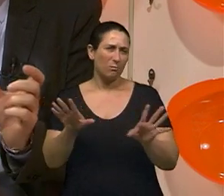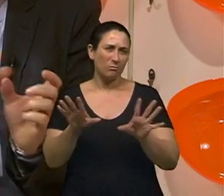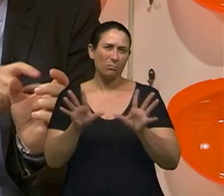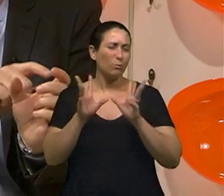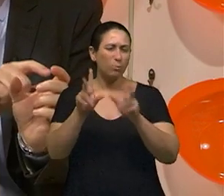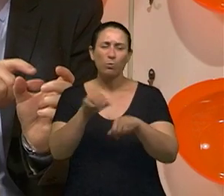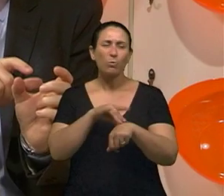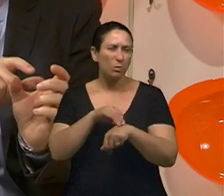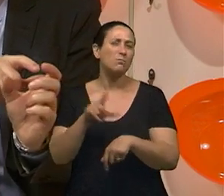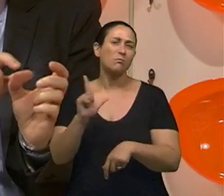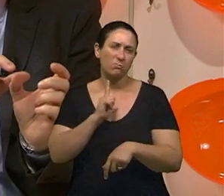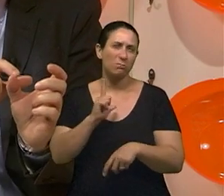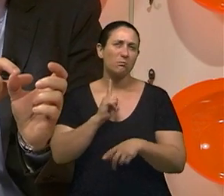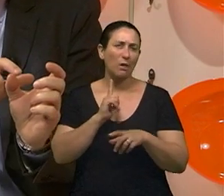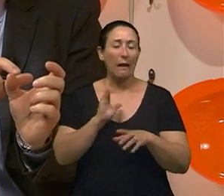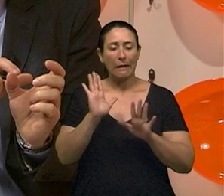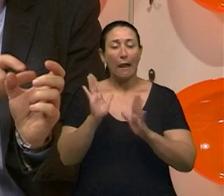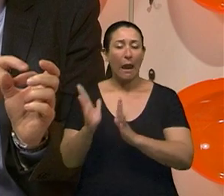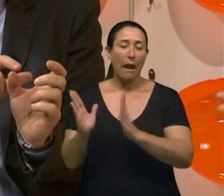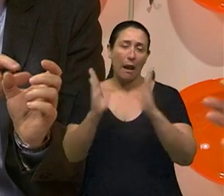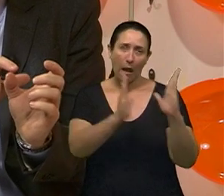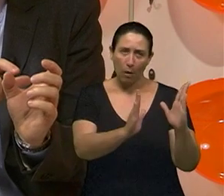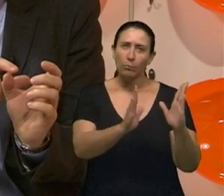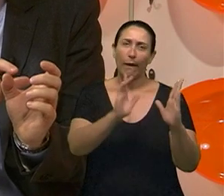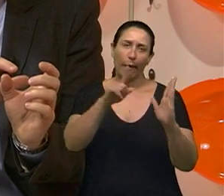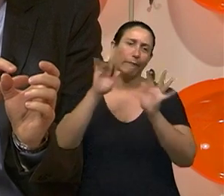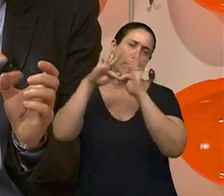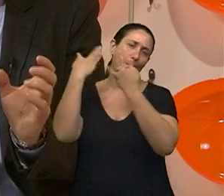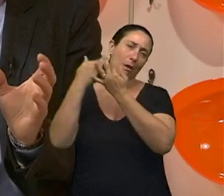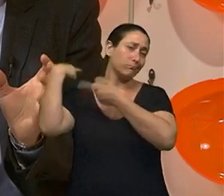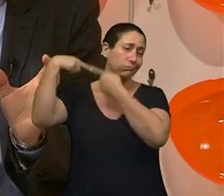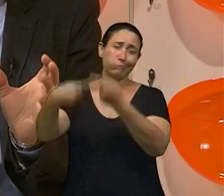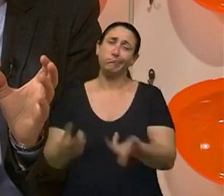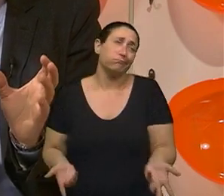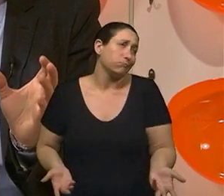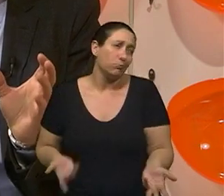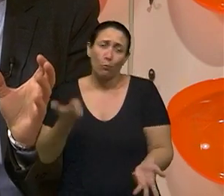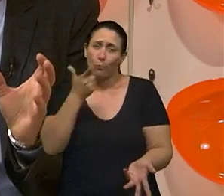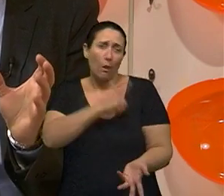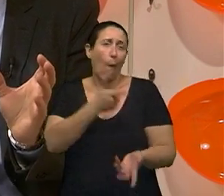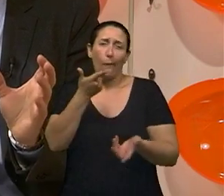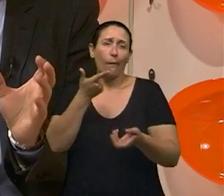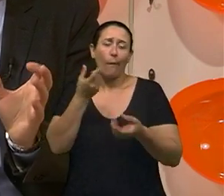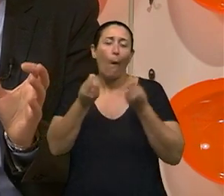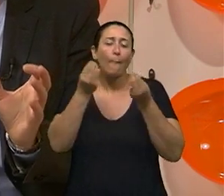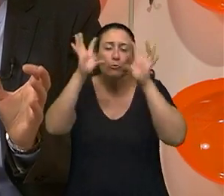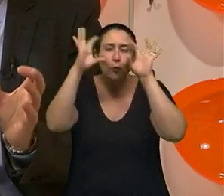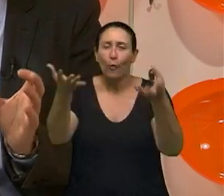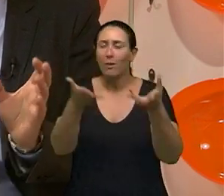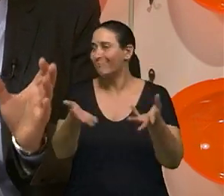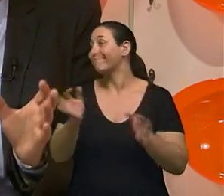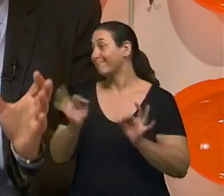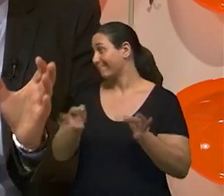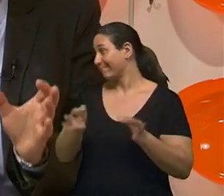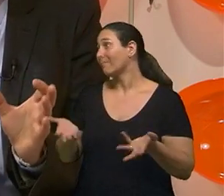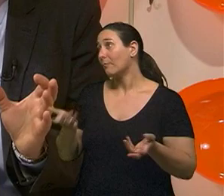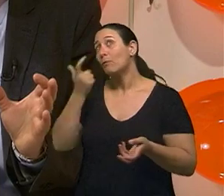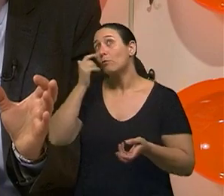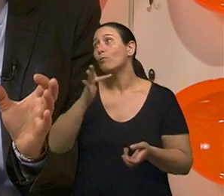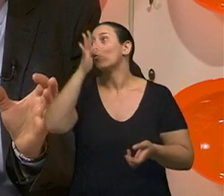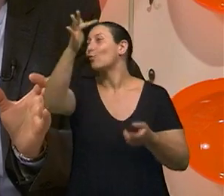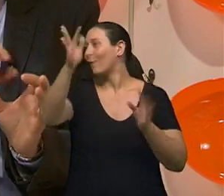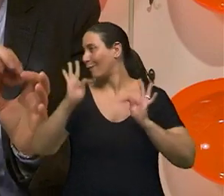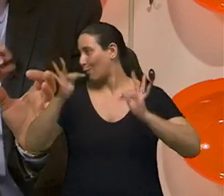eh uma parte que é genética que essa não se pode modificar por enquanto por enquanto daqui a pouquinho pod daqui a pouco